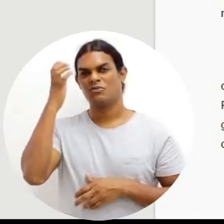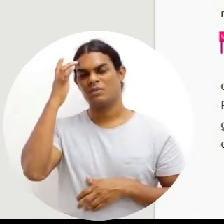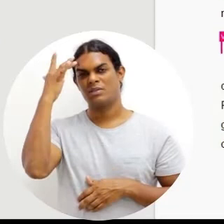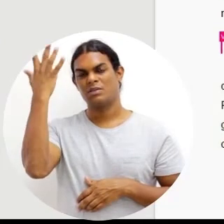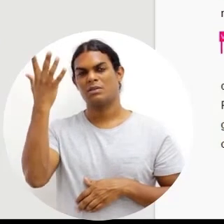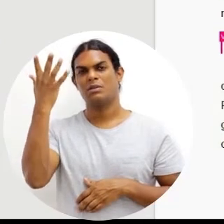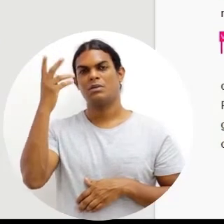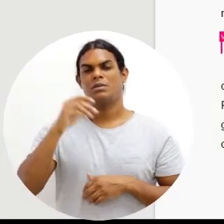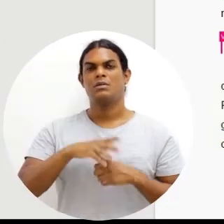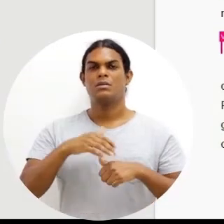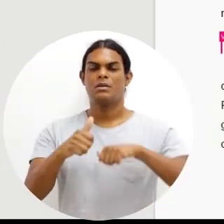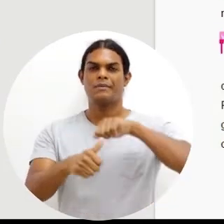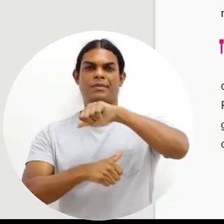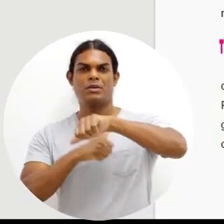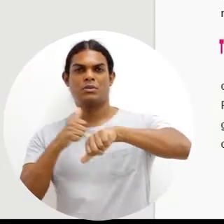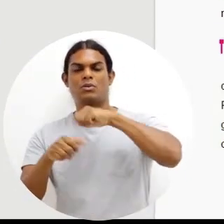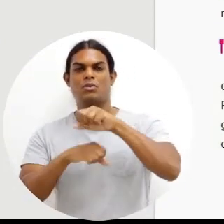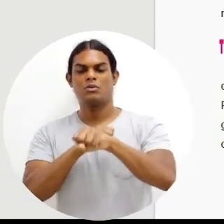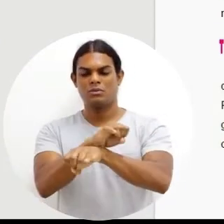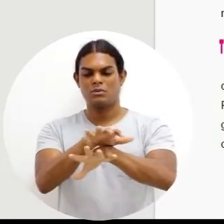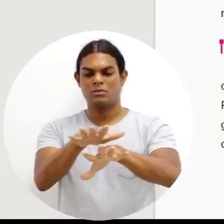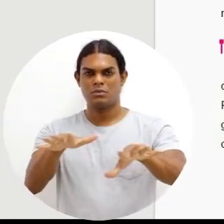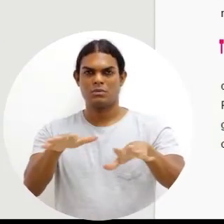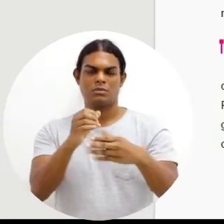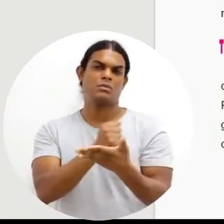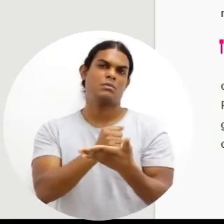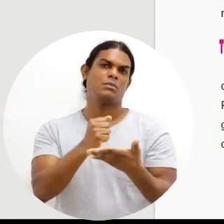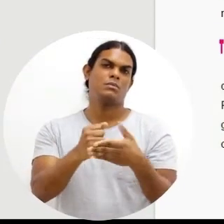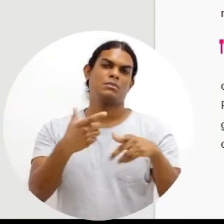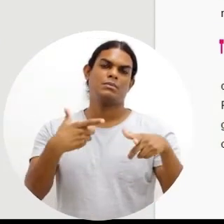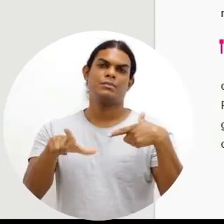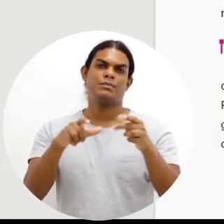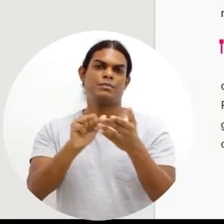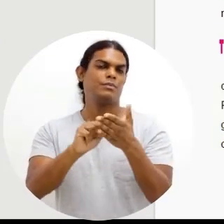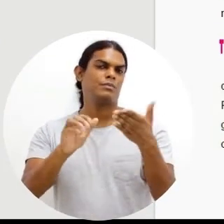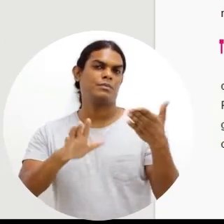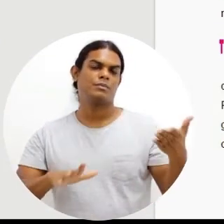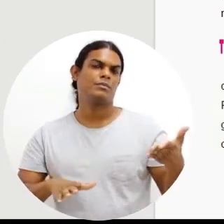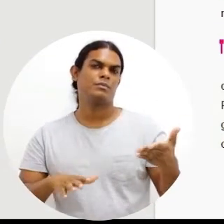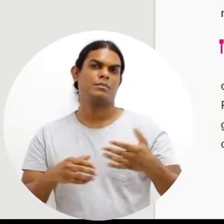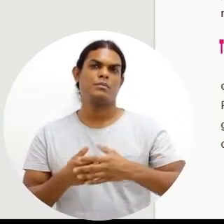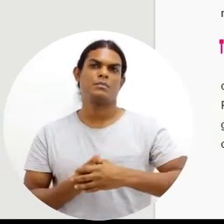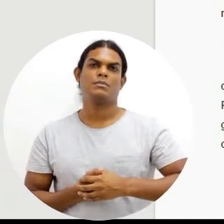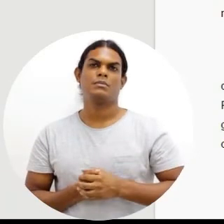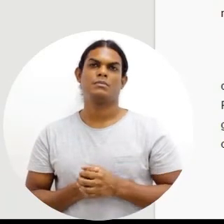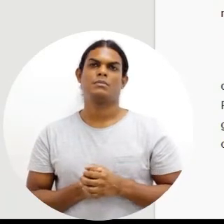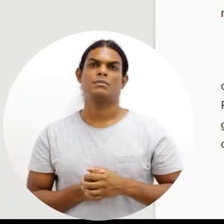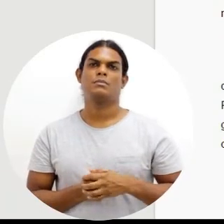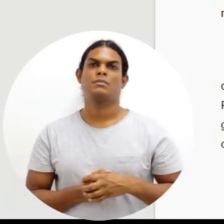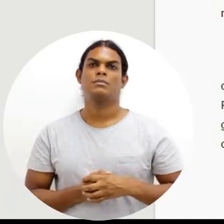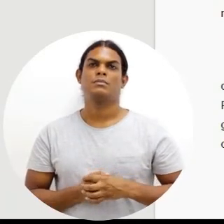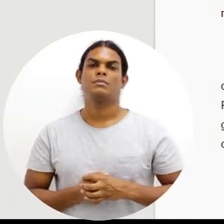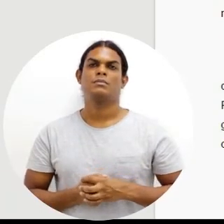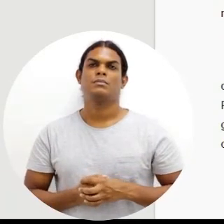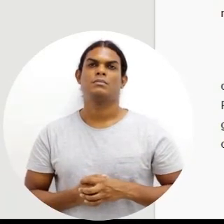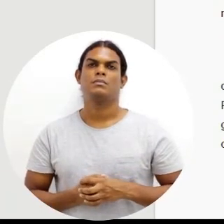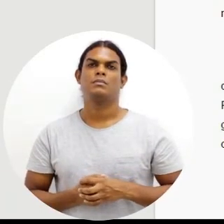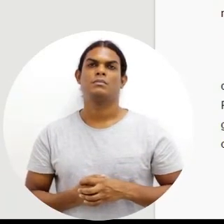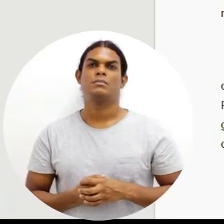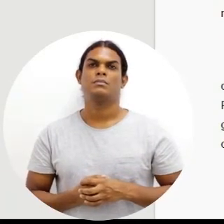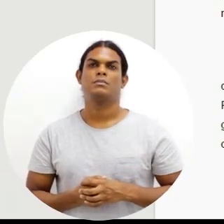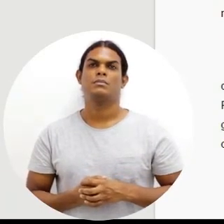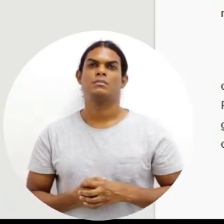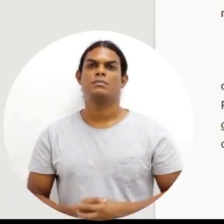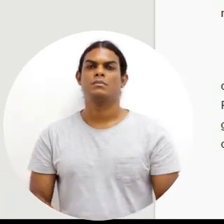e a construção de conhecimento de forma colaborativa. Porque na medida em que não existe uma hierarquia, não existe uma